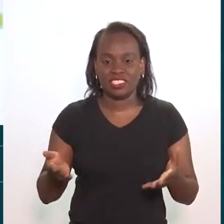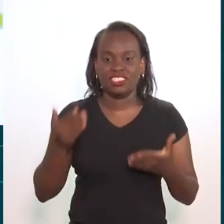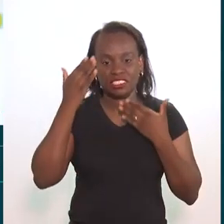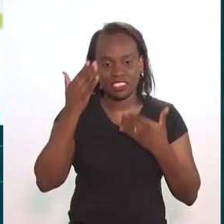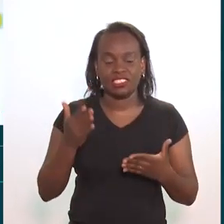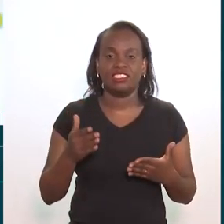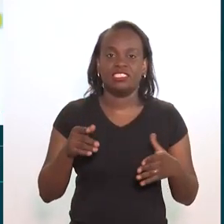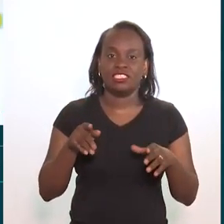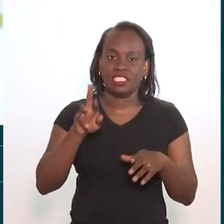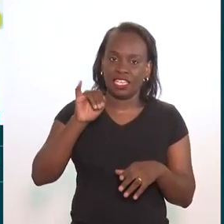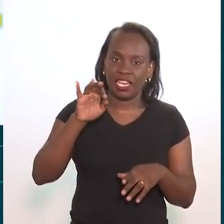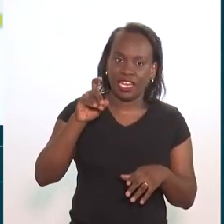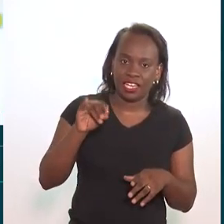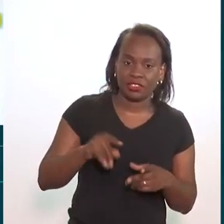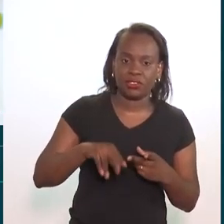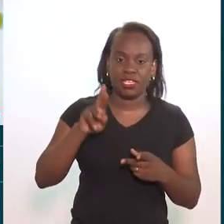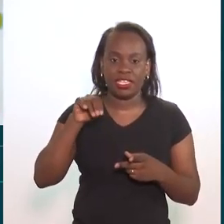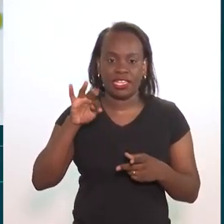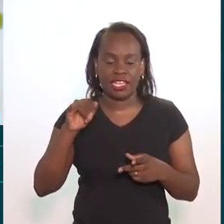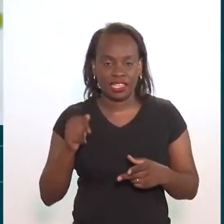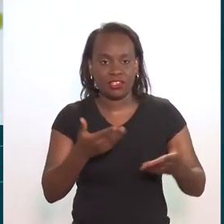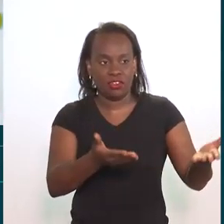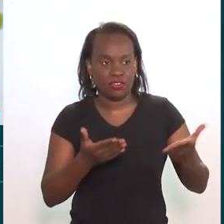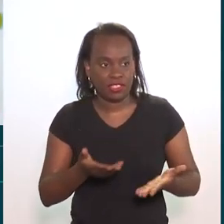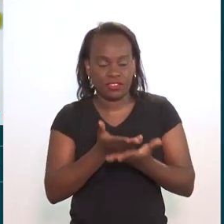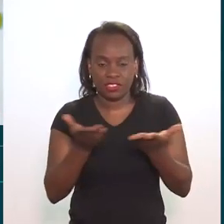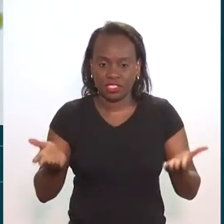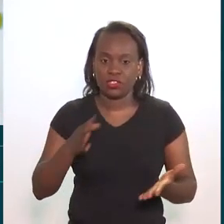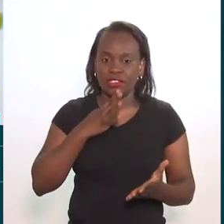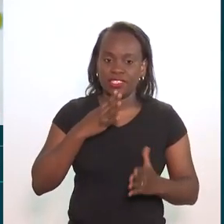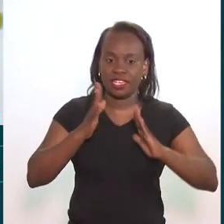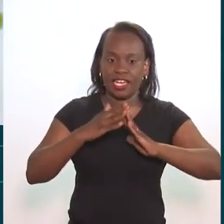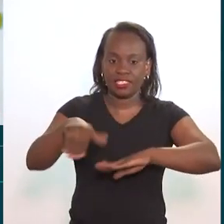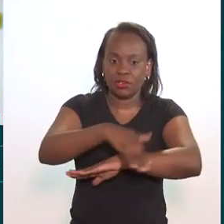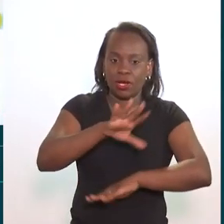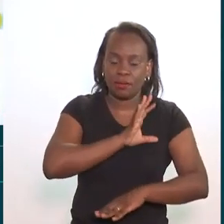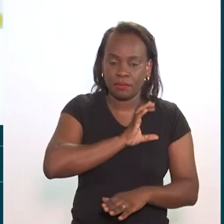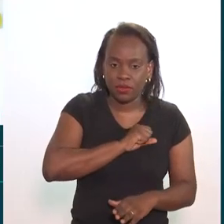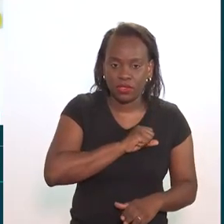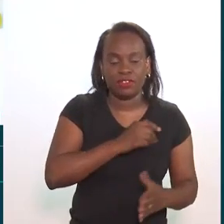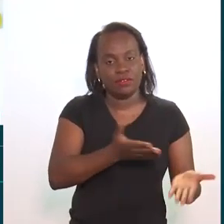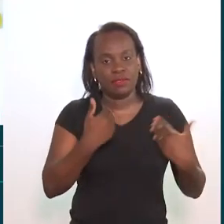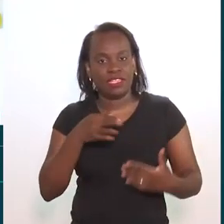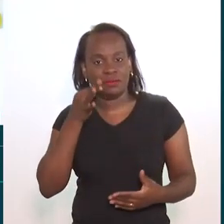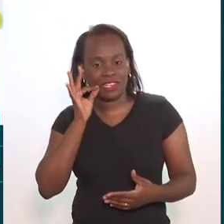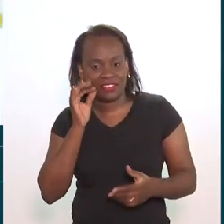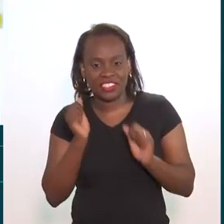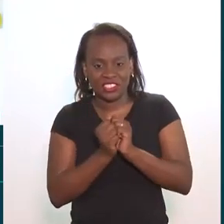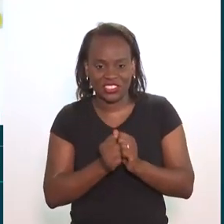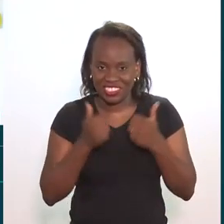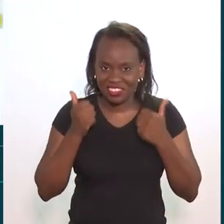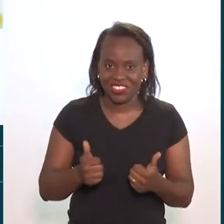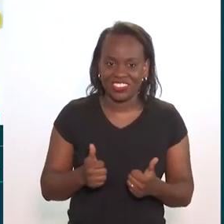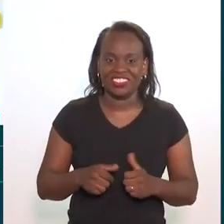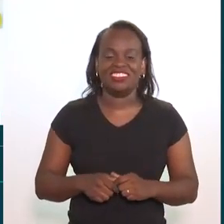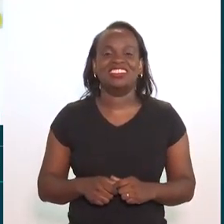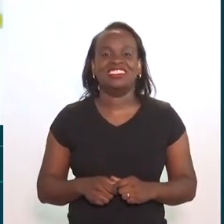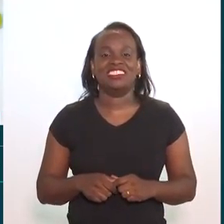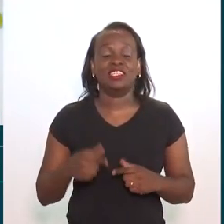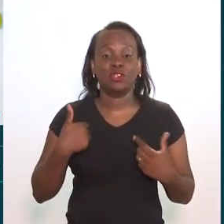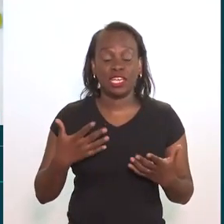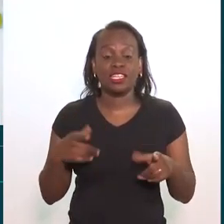convida você, Obrigada. Ricardo, e você, Renata, também, um dia conhecer a Casa da Rua do Amor. Vamos lá um dia a gente tomar um café lá,